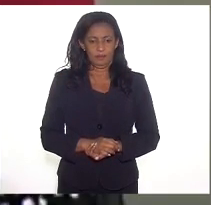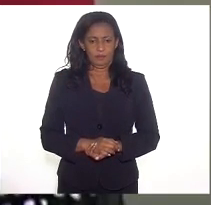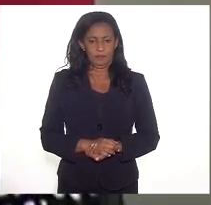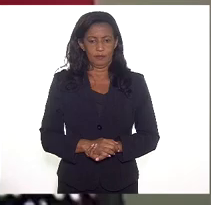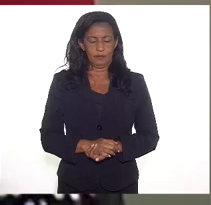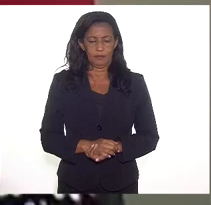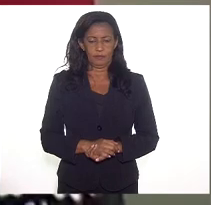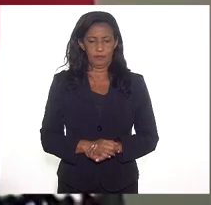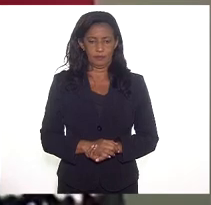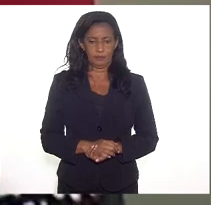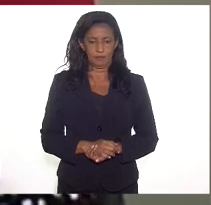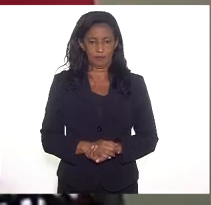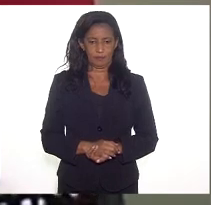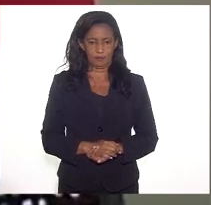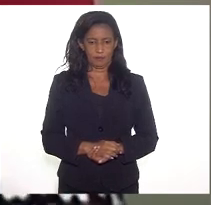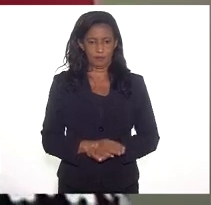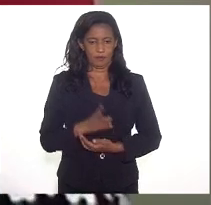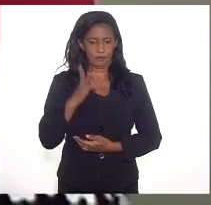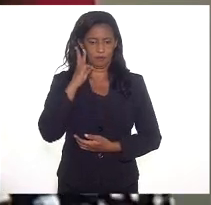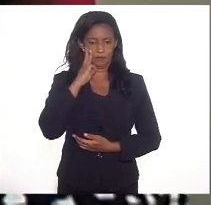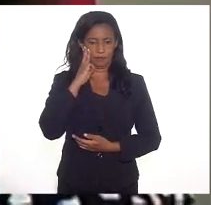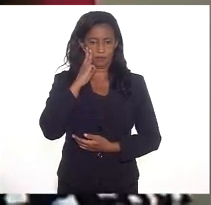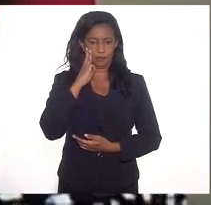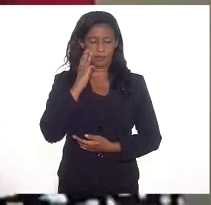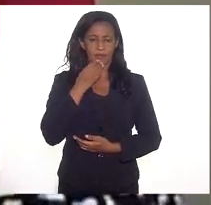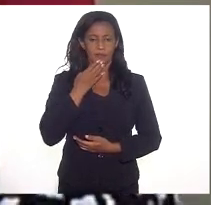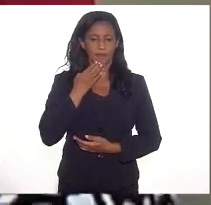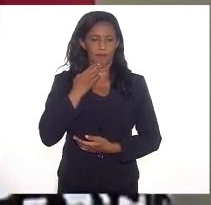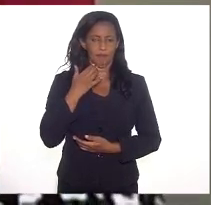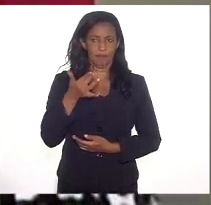Próximo orador inscrito é o deputado Valdec Carneiro.